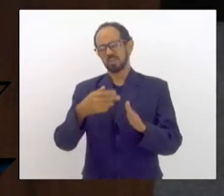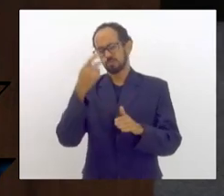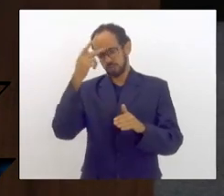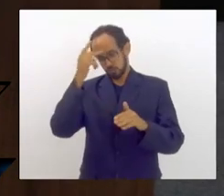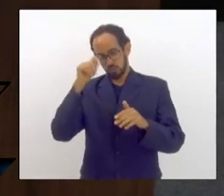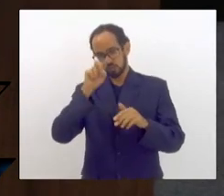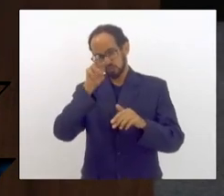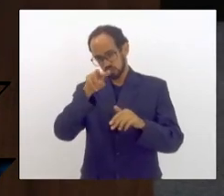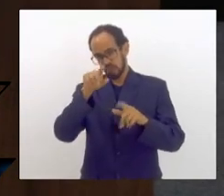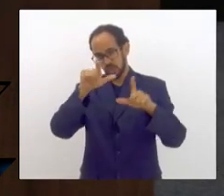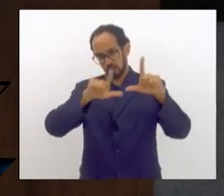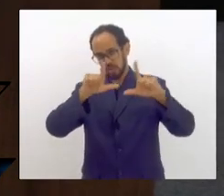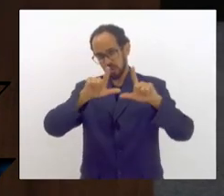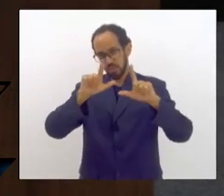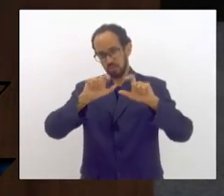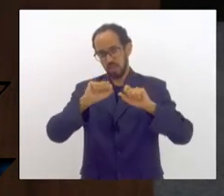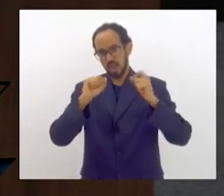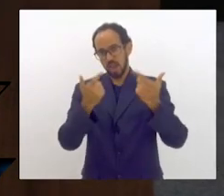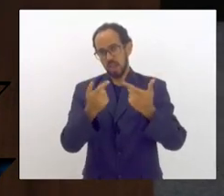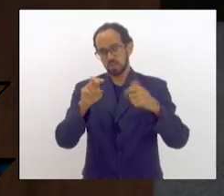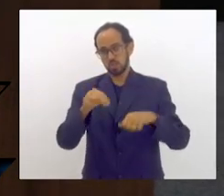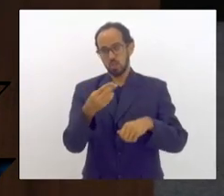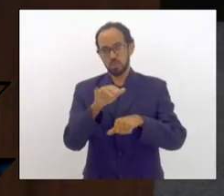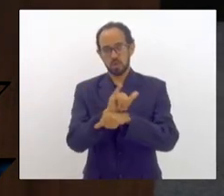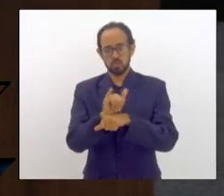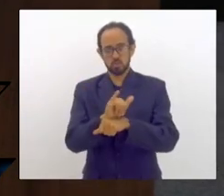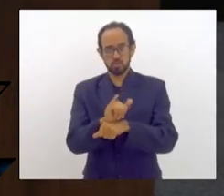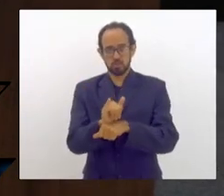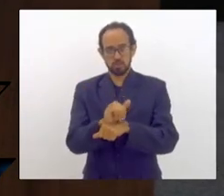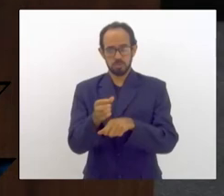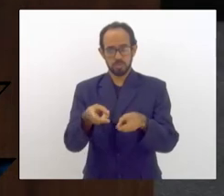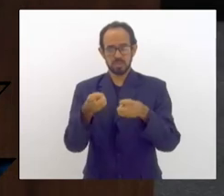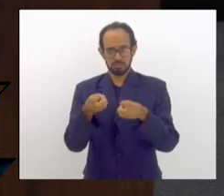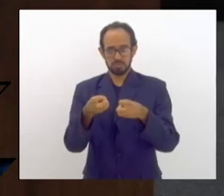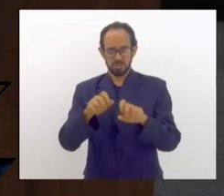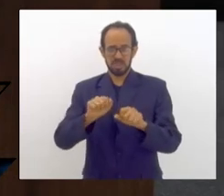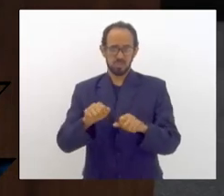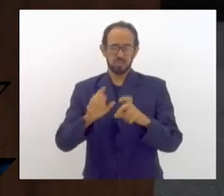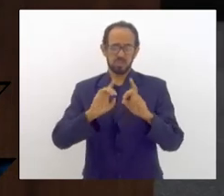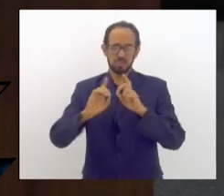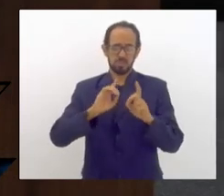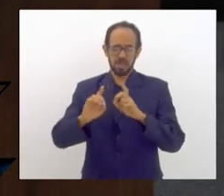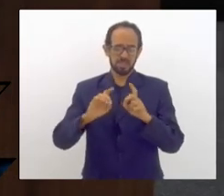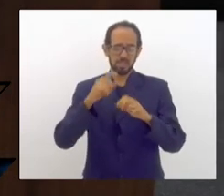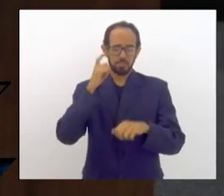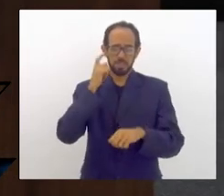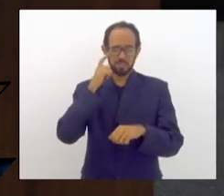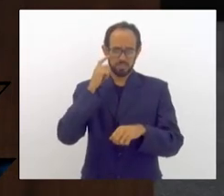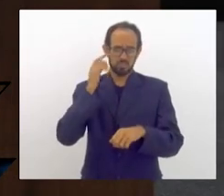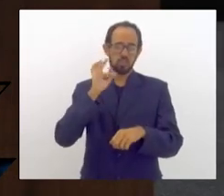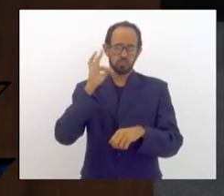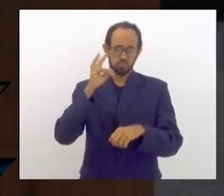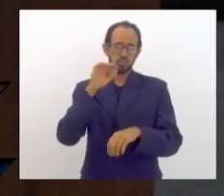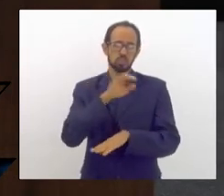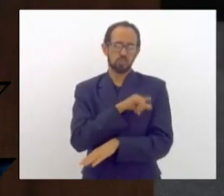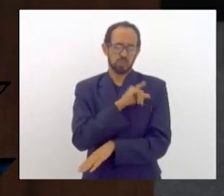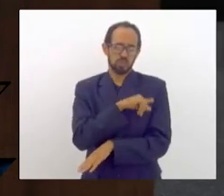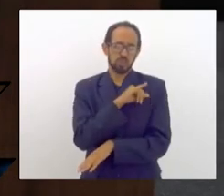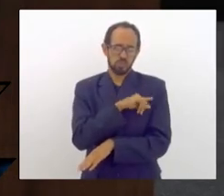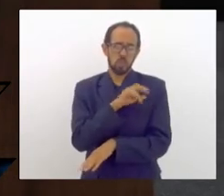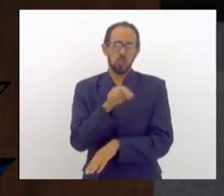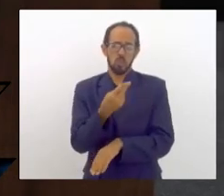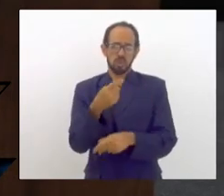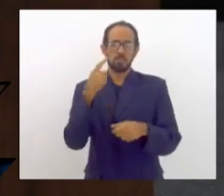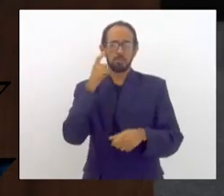Alerj, pelo YouTube, querendo ver um debate que pense no futuro do Estado do Rio de Janeiro, no meu caso, que pense nas cidades